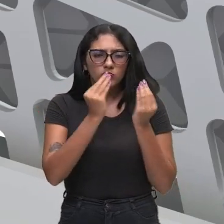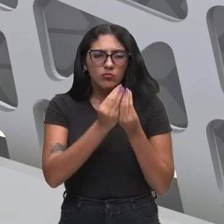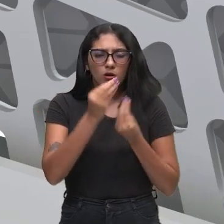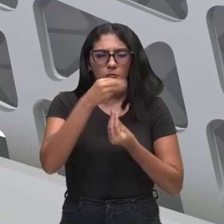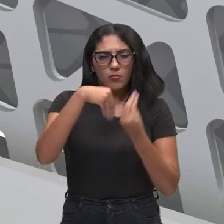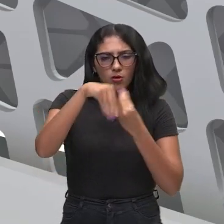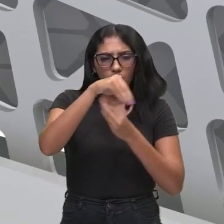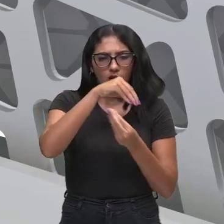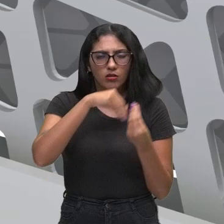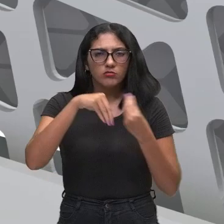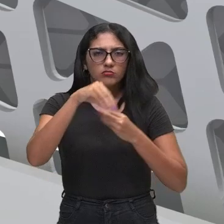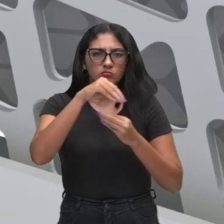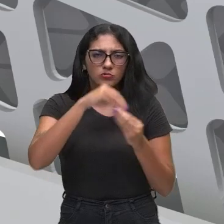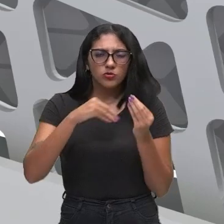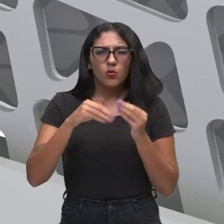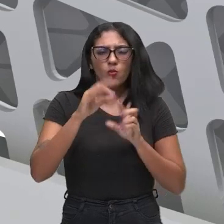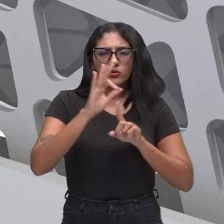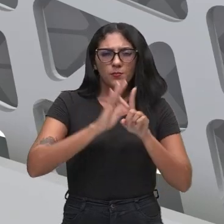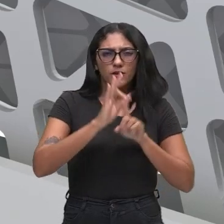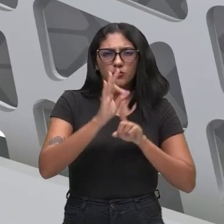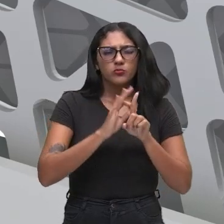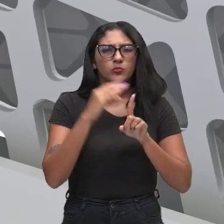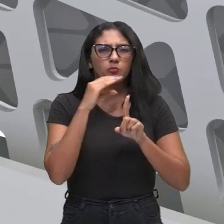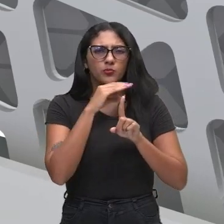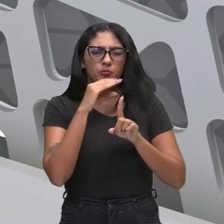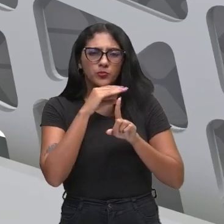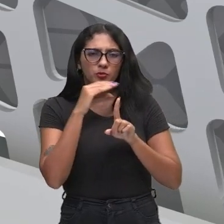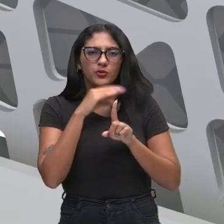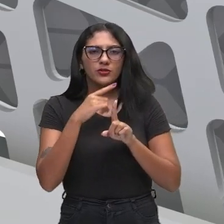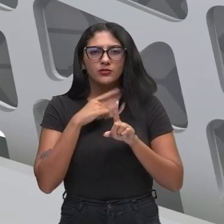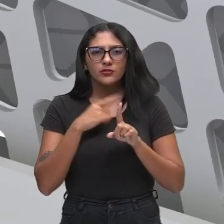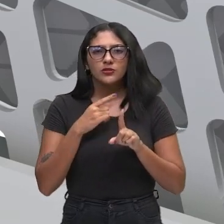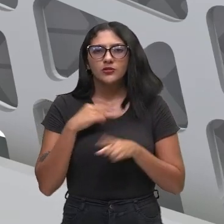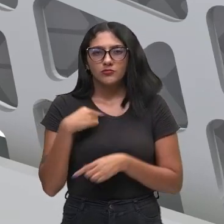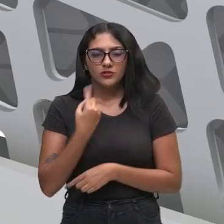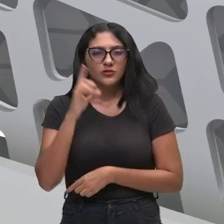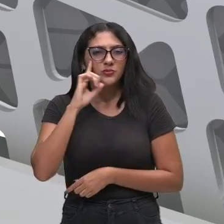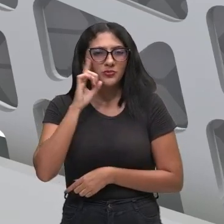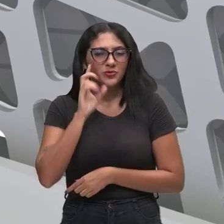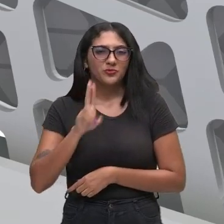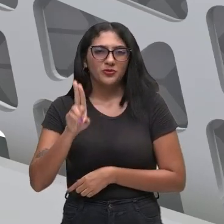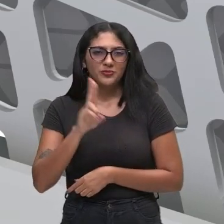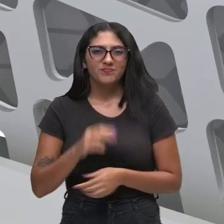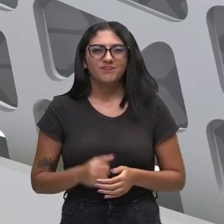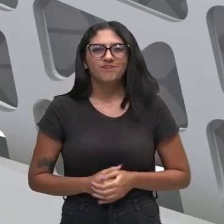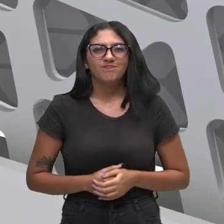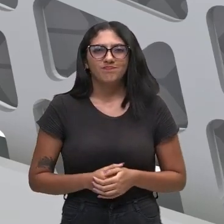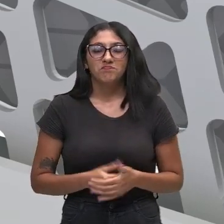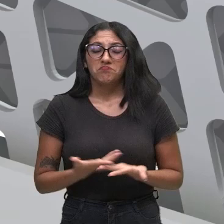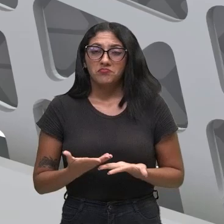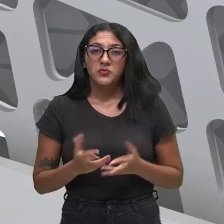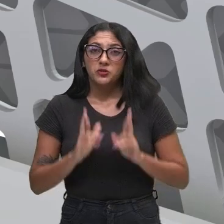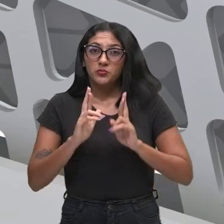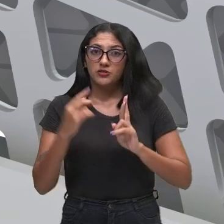energia que vai fazer com que essas máquinas tenham um grande uso no nosso dia a dia. Então essa foi a nossa aula